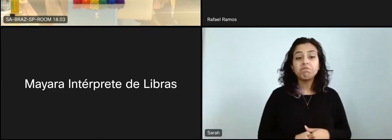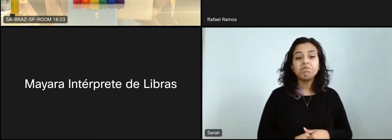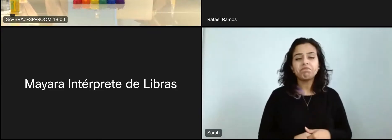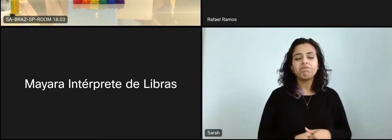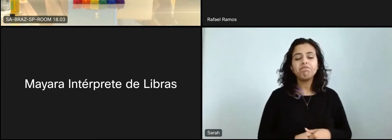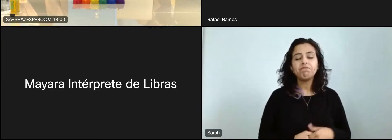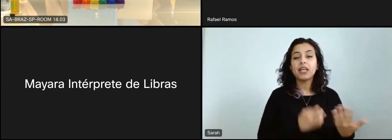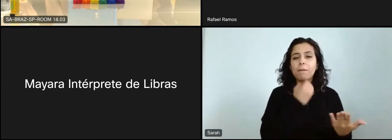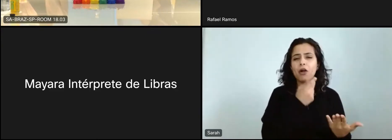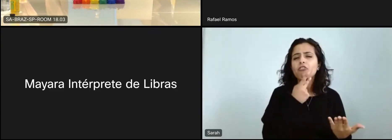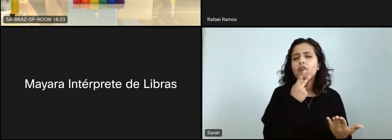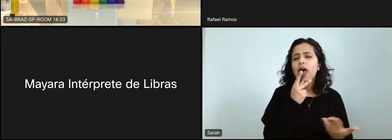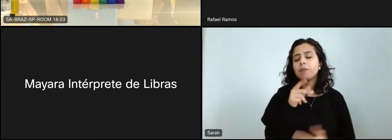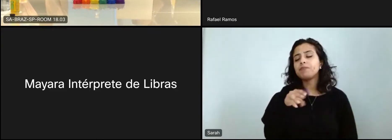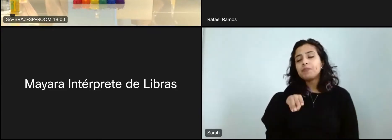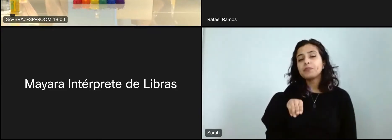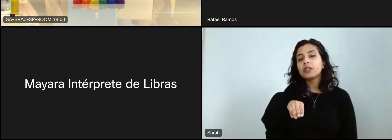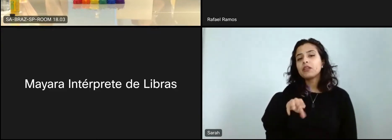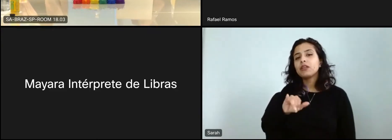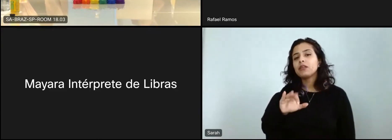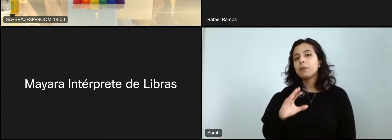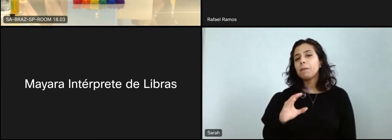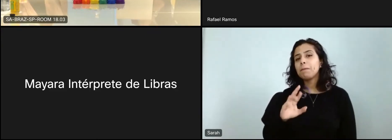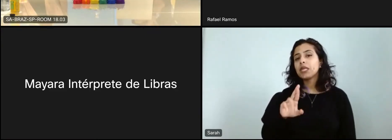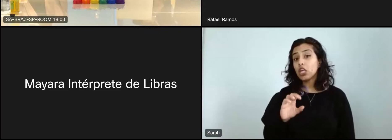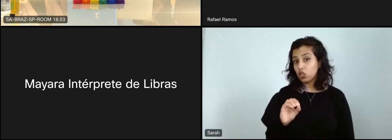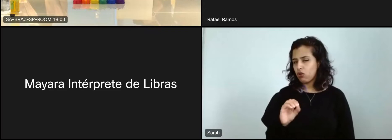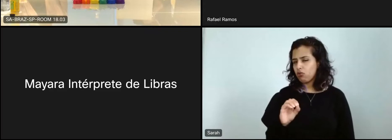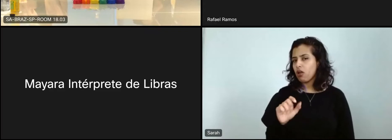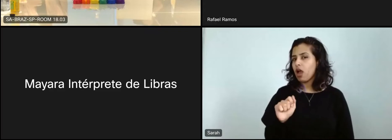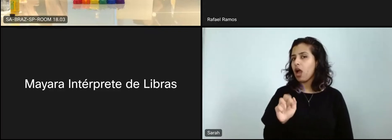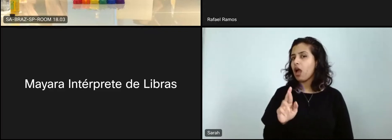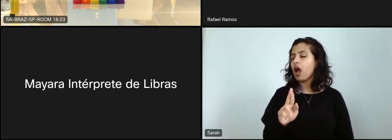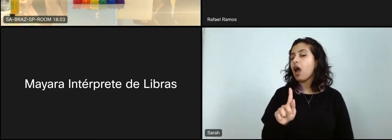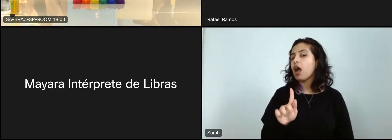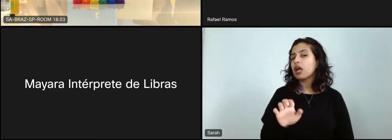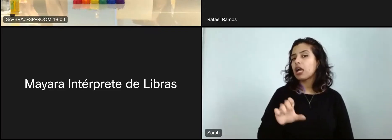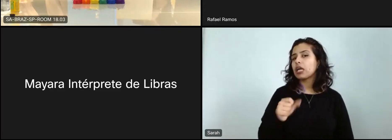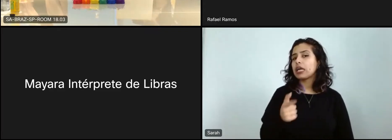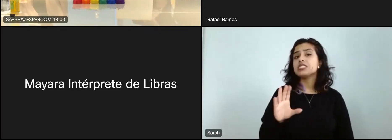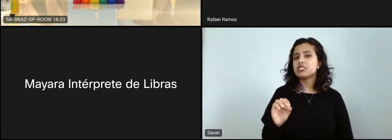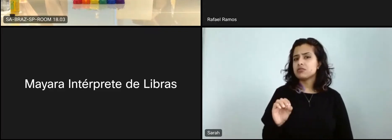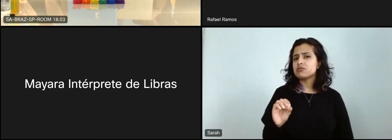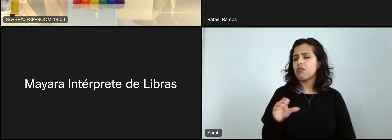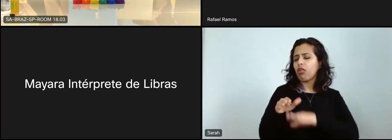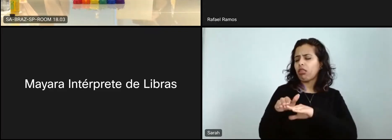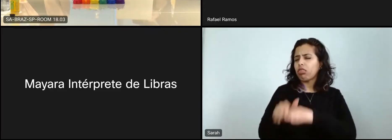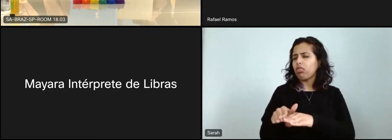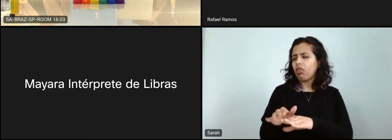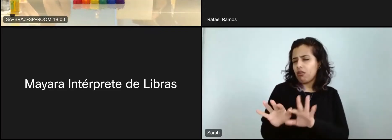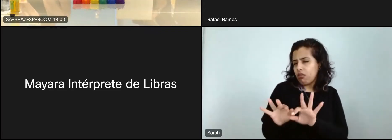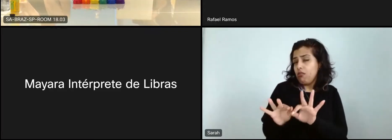microagressão, né? Tem um efeito, tem um sentido que vem, né, atrás da microagressão, que é o